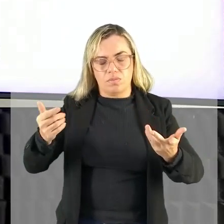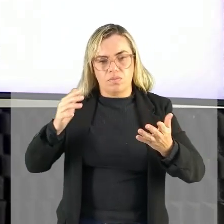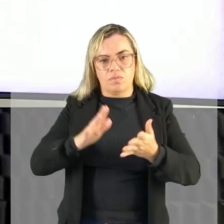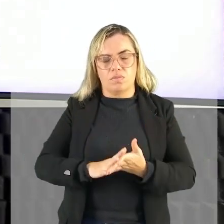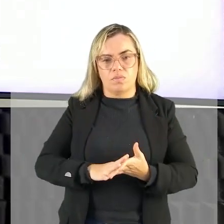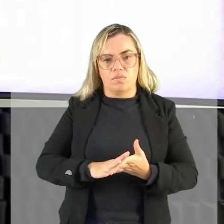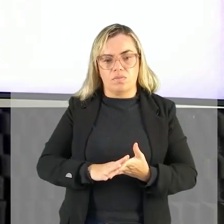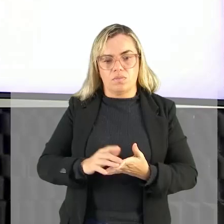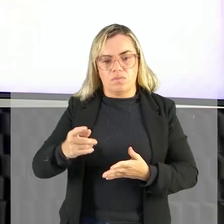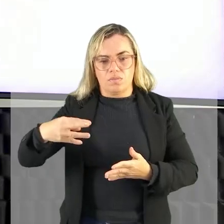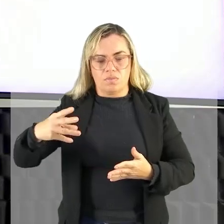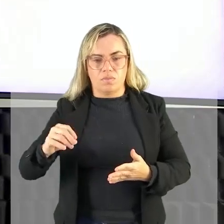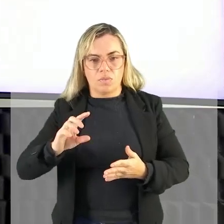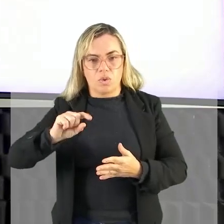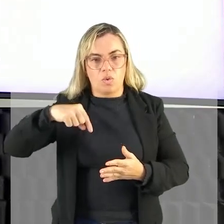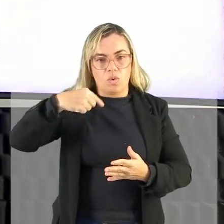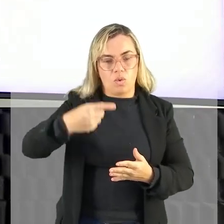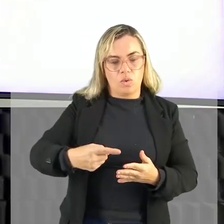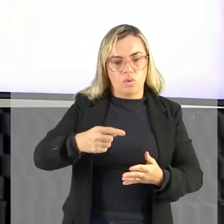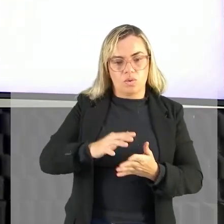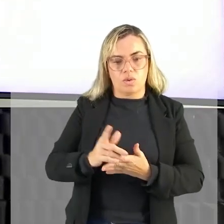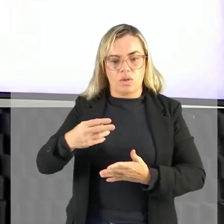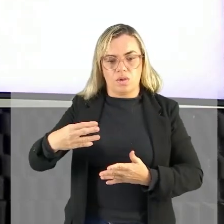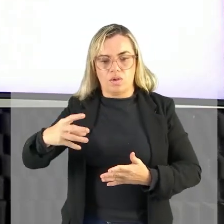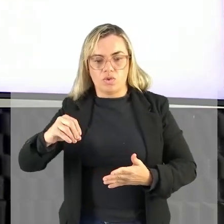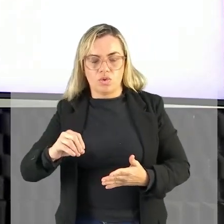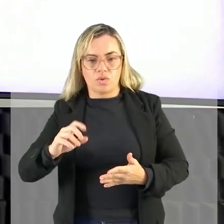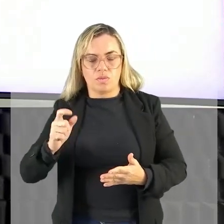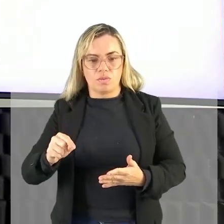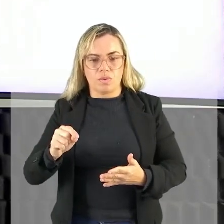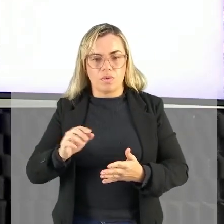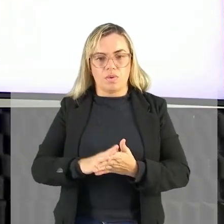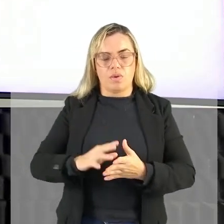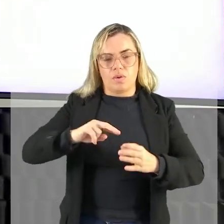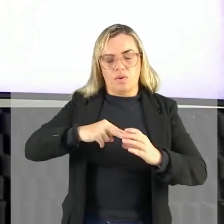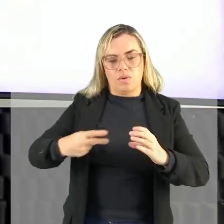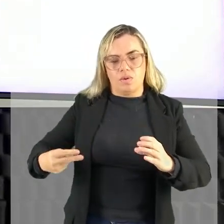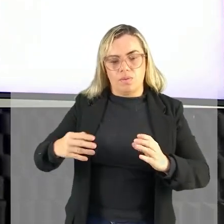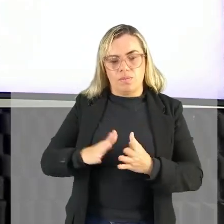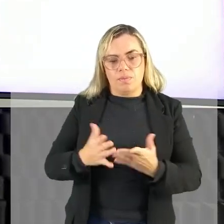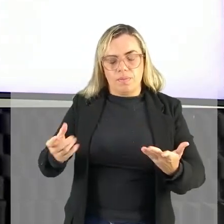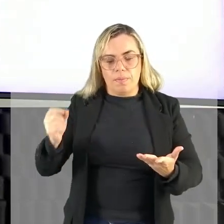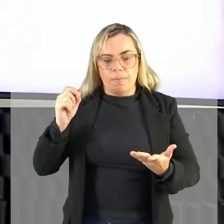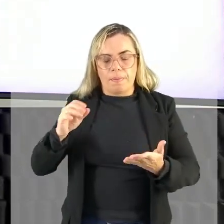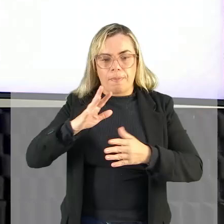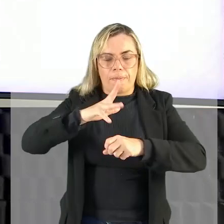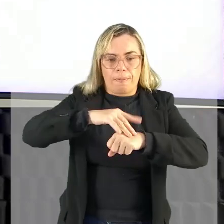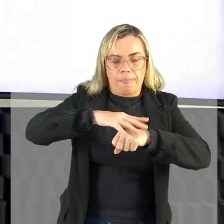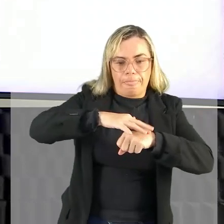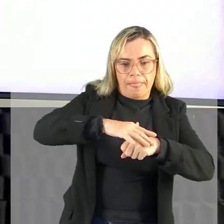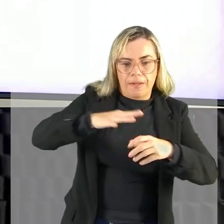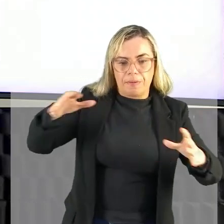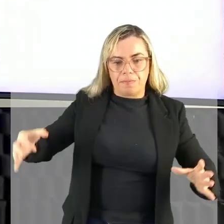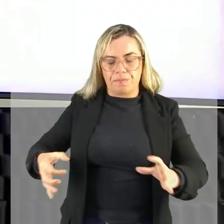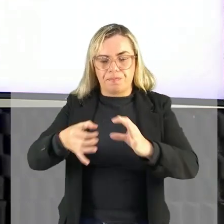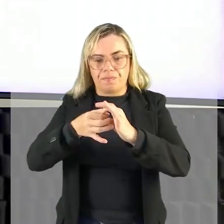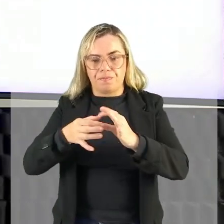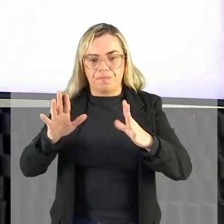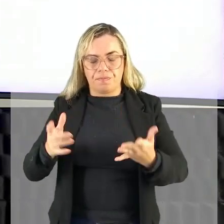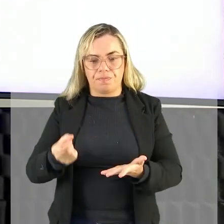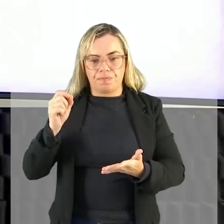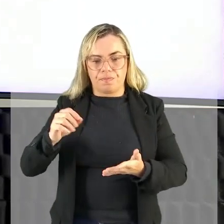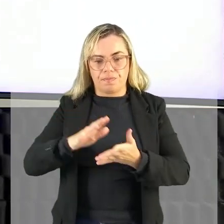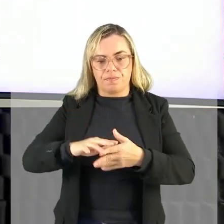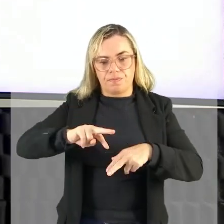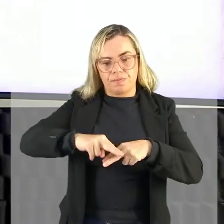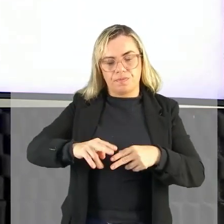sexual está ativo, tem hora que é o outro, né? Então, se eu estou falando de uma doença ligada ao sexo, ou seja,